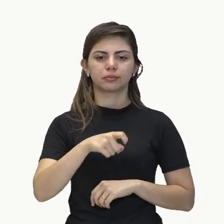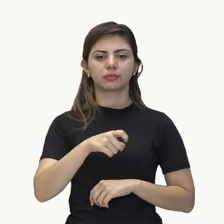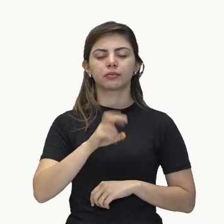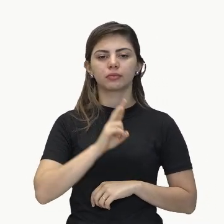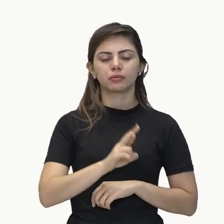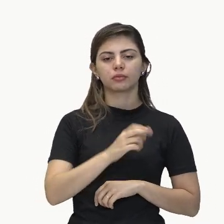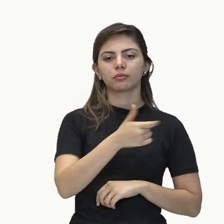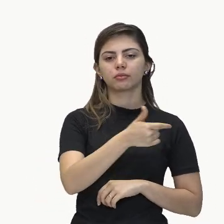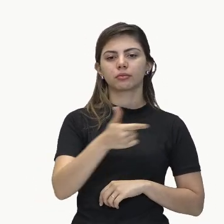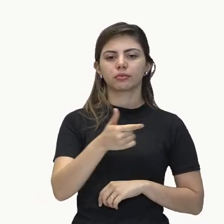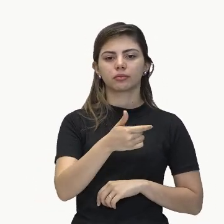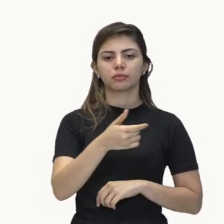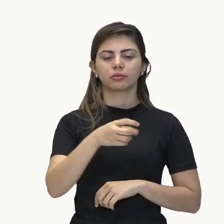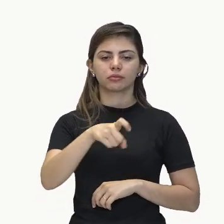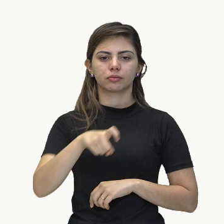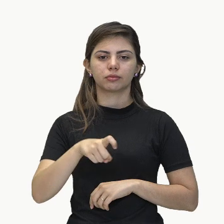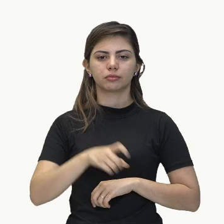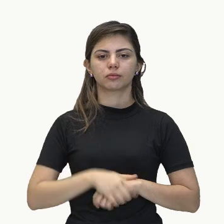22x.